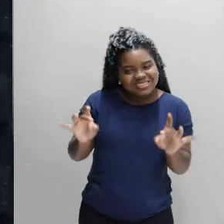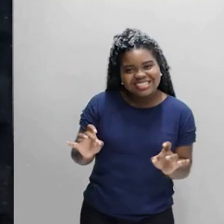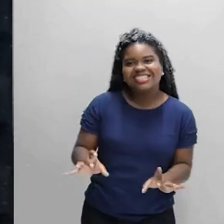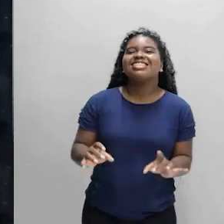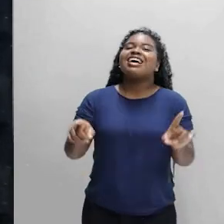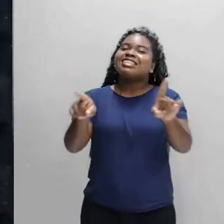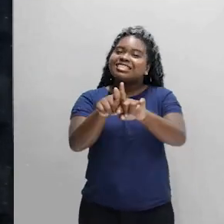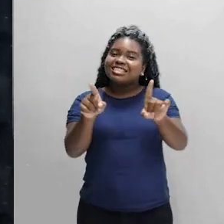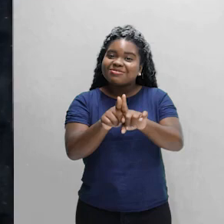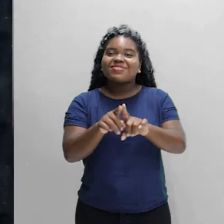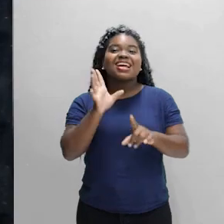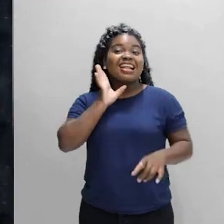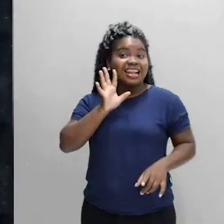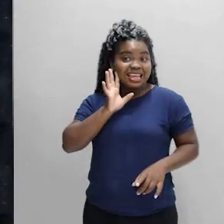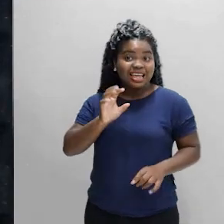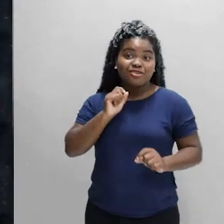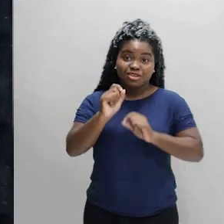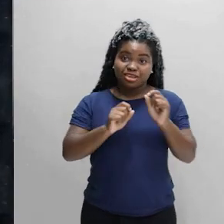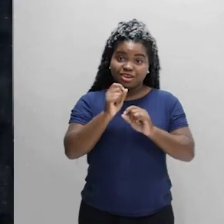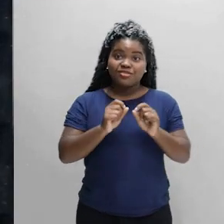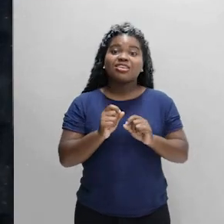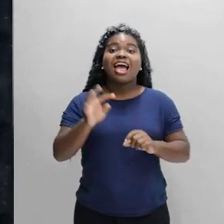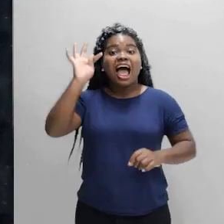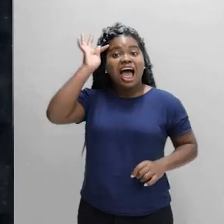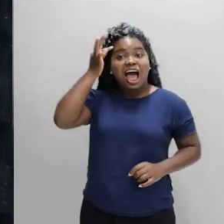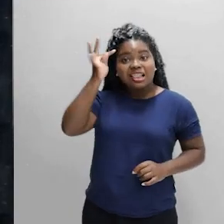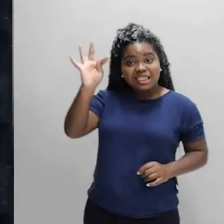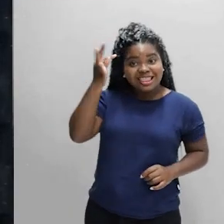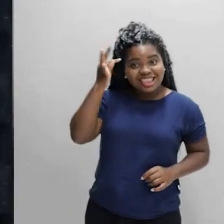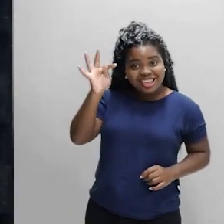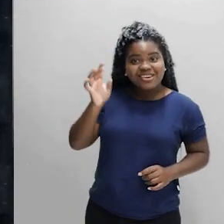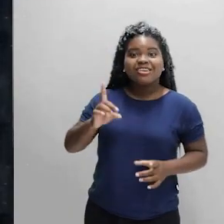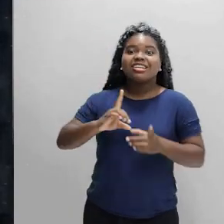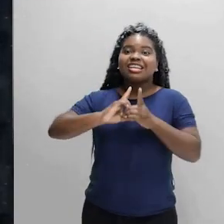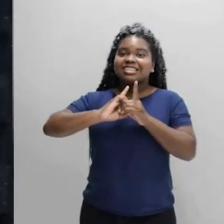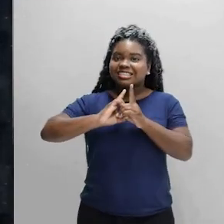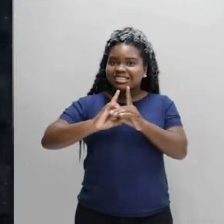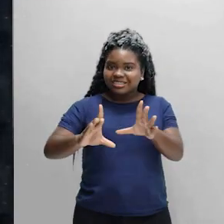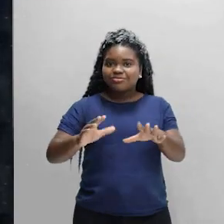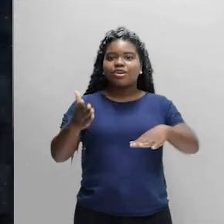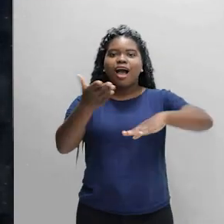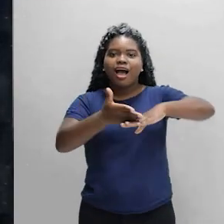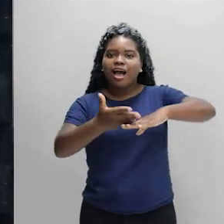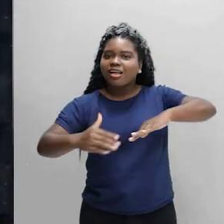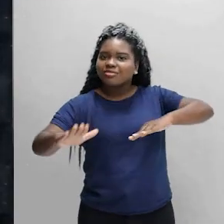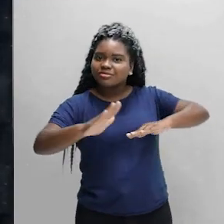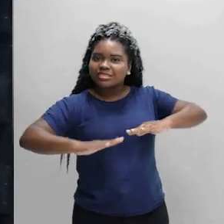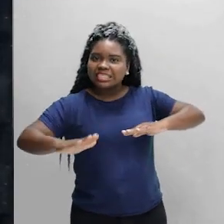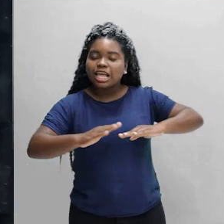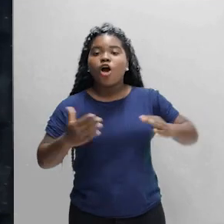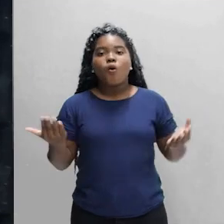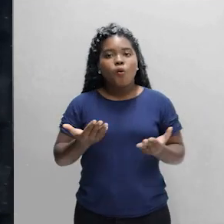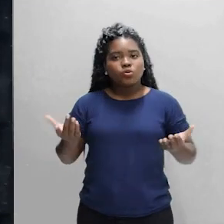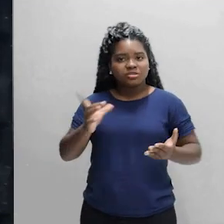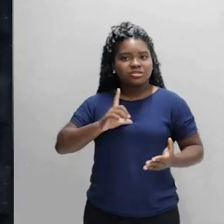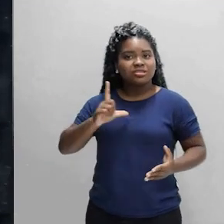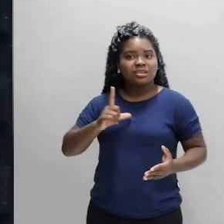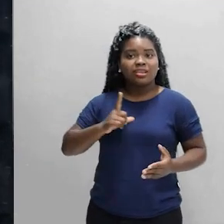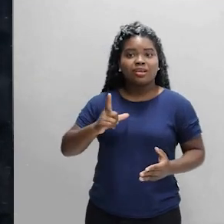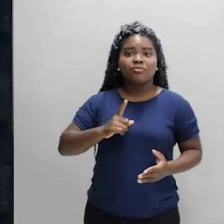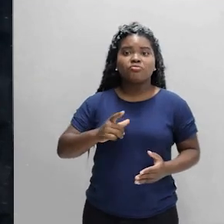teoria democrática contemporânea. Hoje a gente vai aprender tudo sobre os teóricos que fizeram